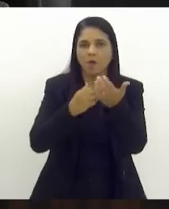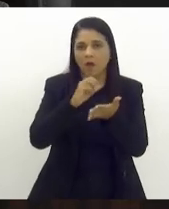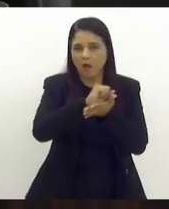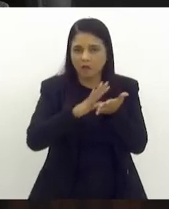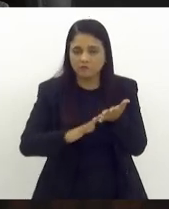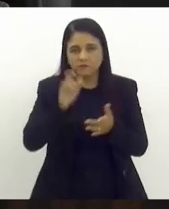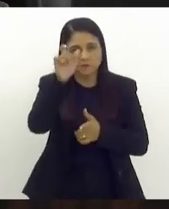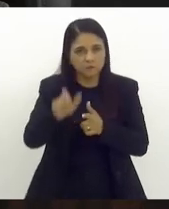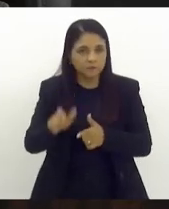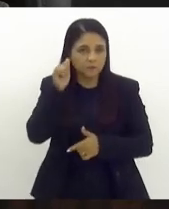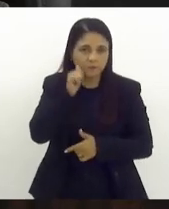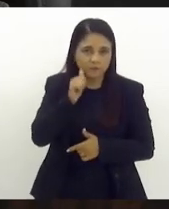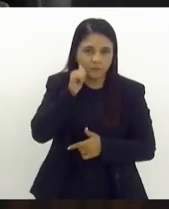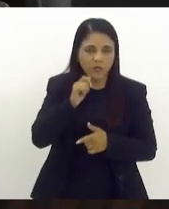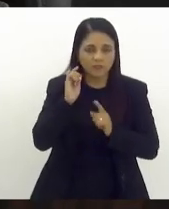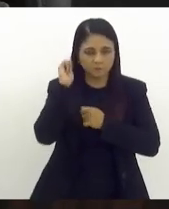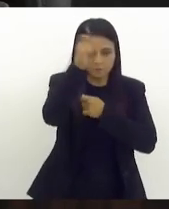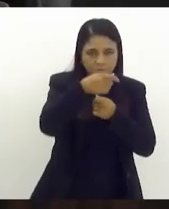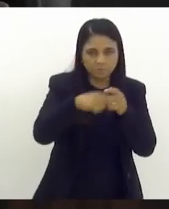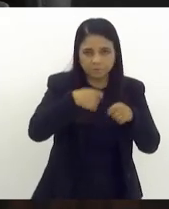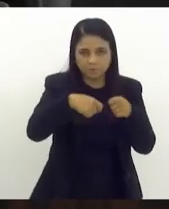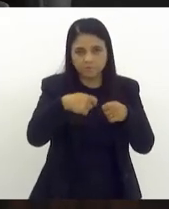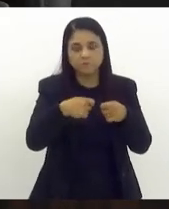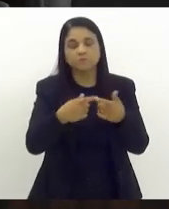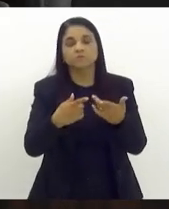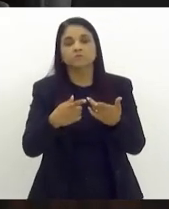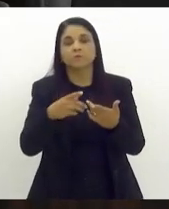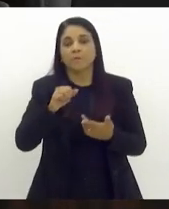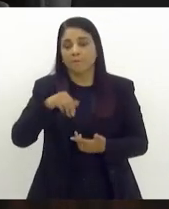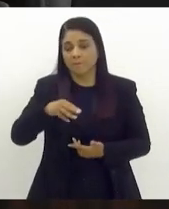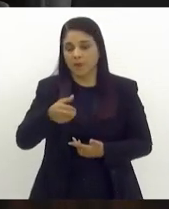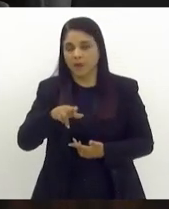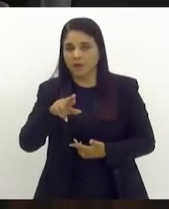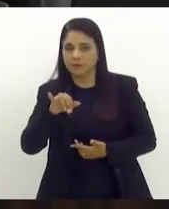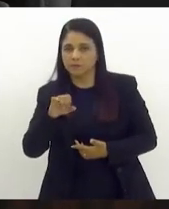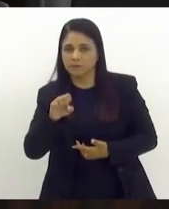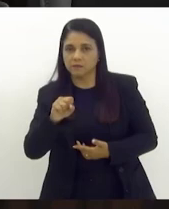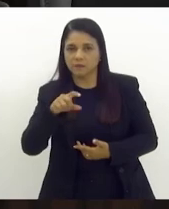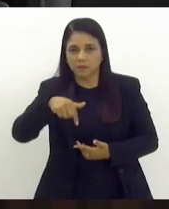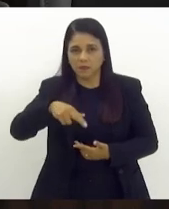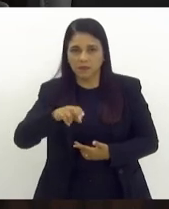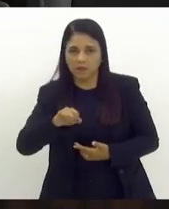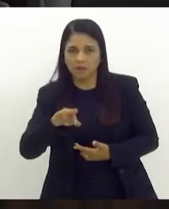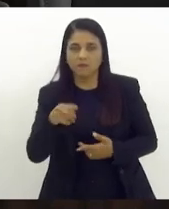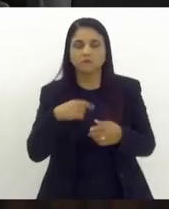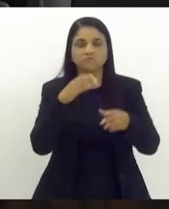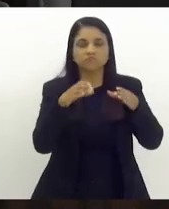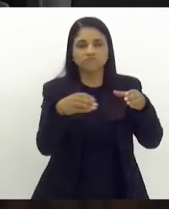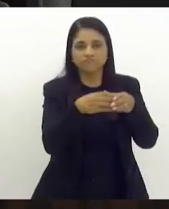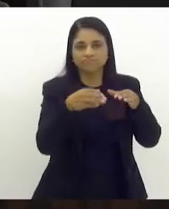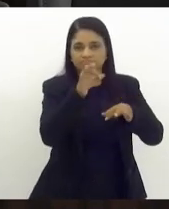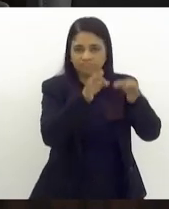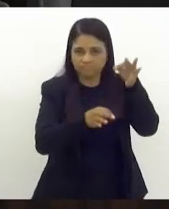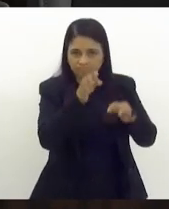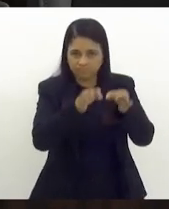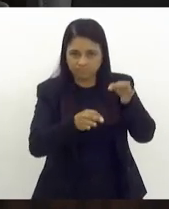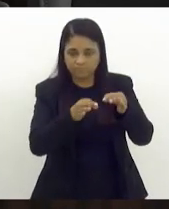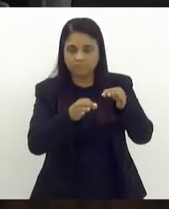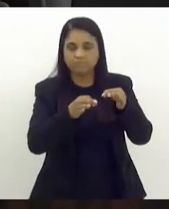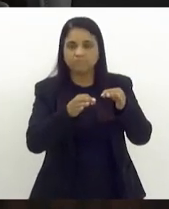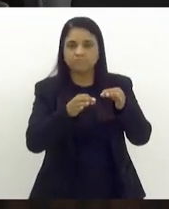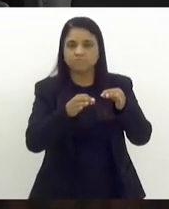Mulheres Marisqueiras do Estado do Rio de Janeiro. Pareceres das comissões de Constituição e Justiça,